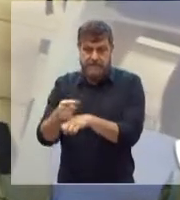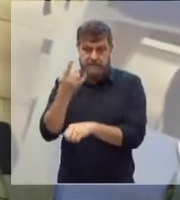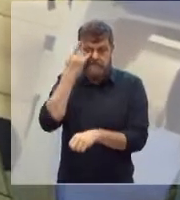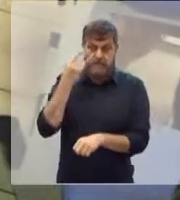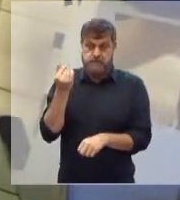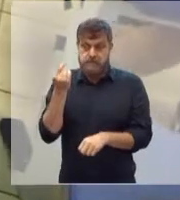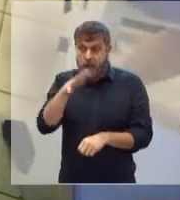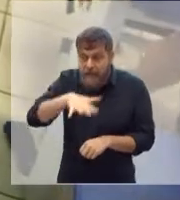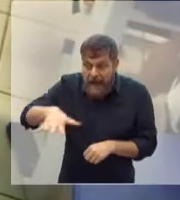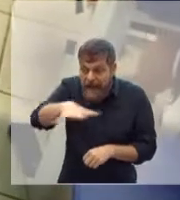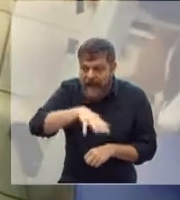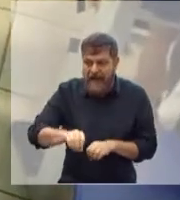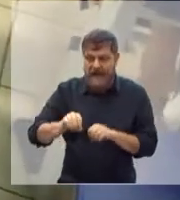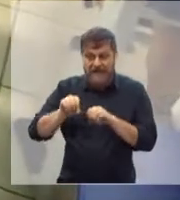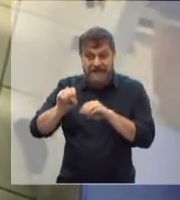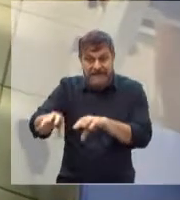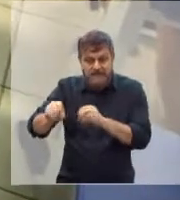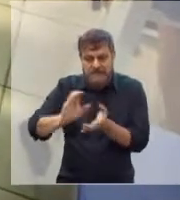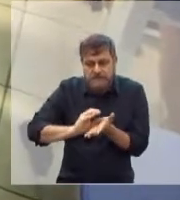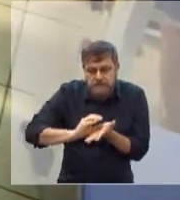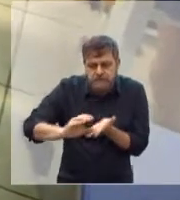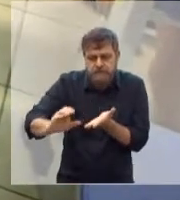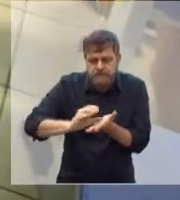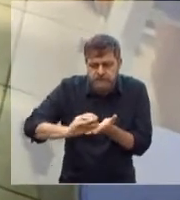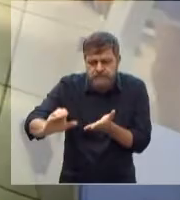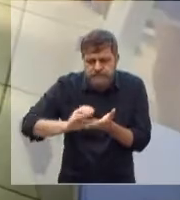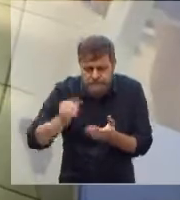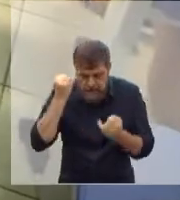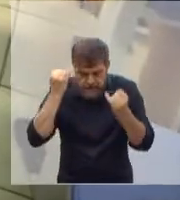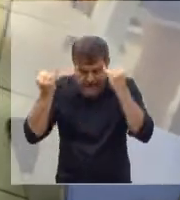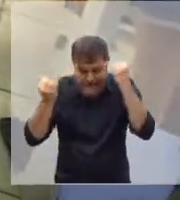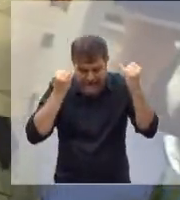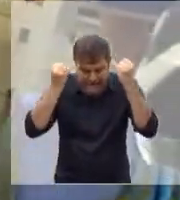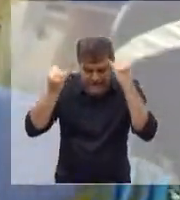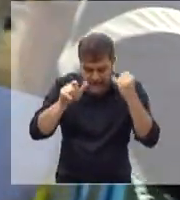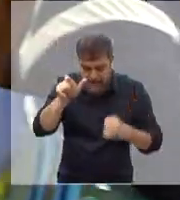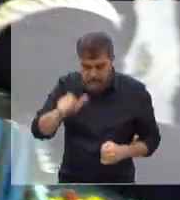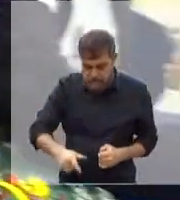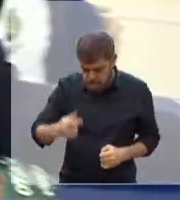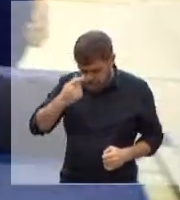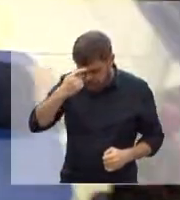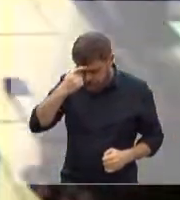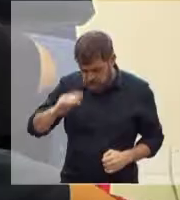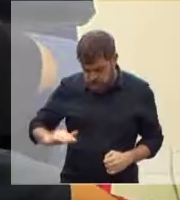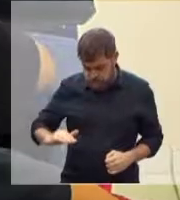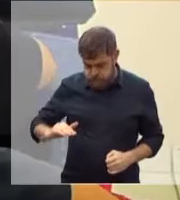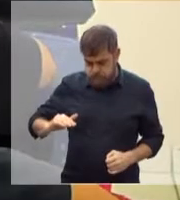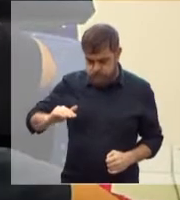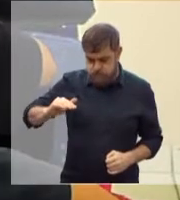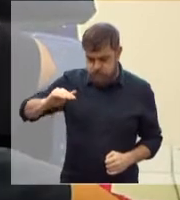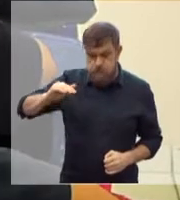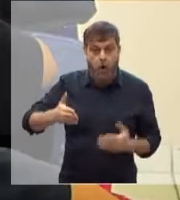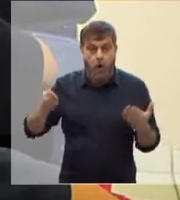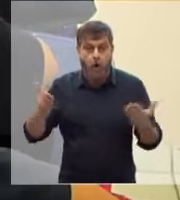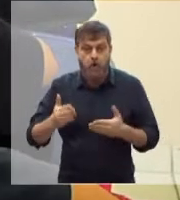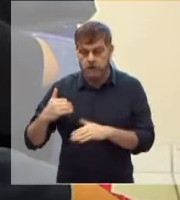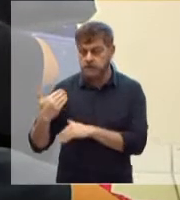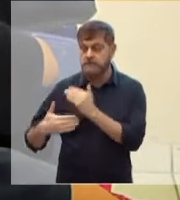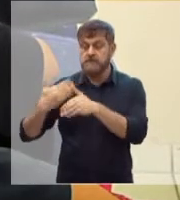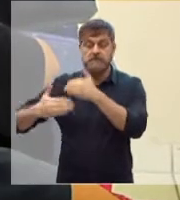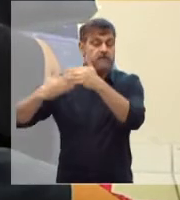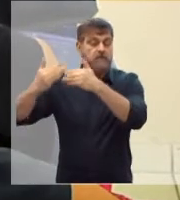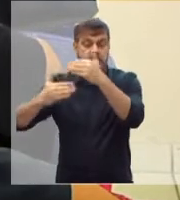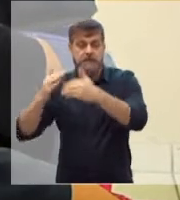seus países, mas investiram na educação. Investindo na educação, você cria ideias, né? Que hoje o